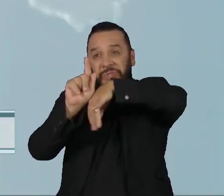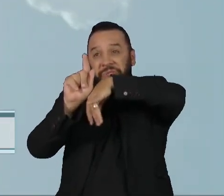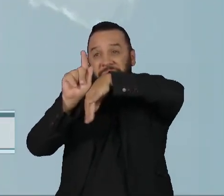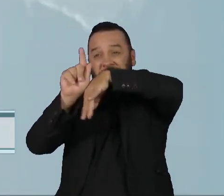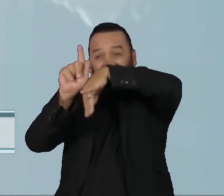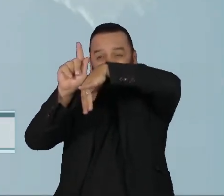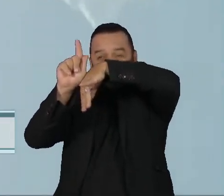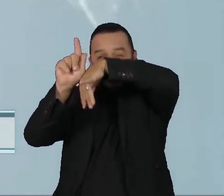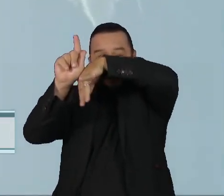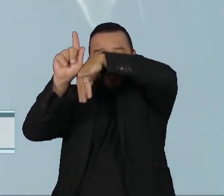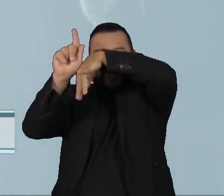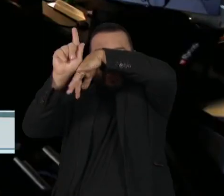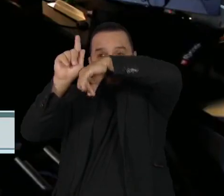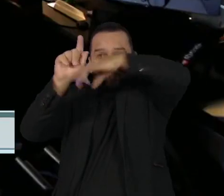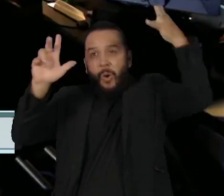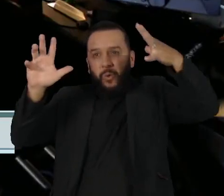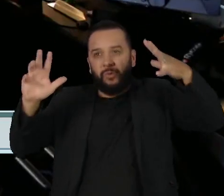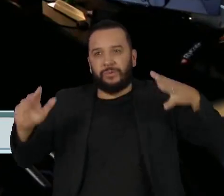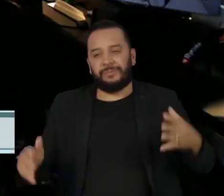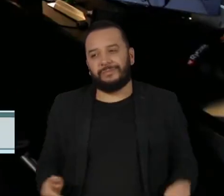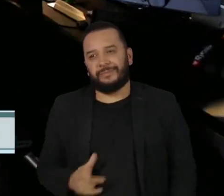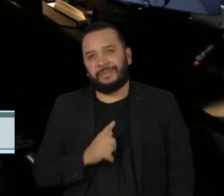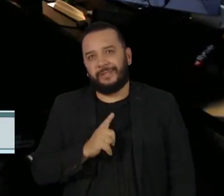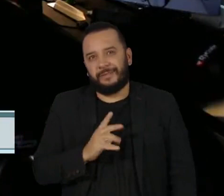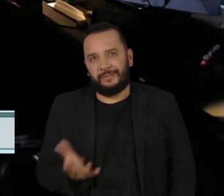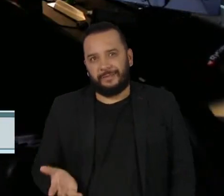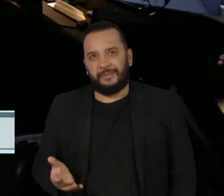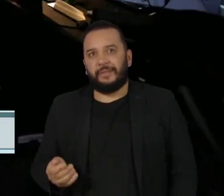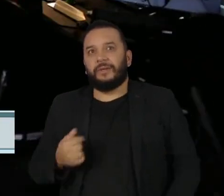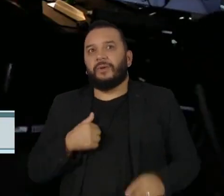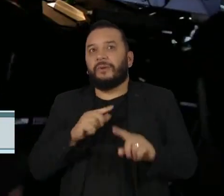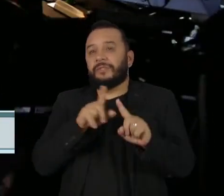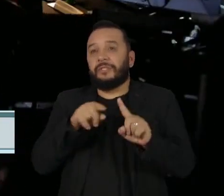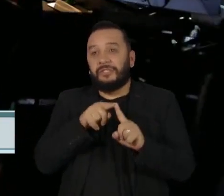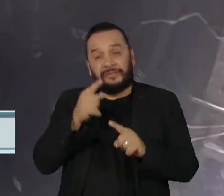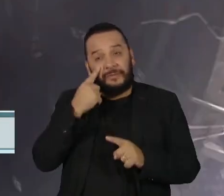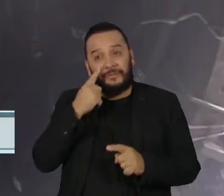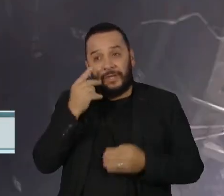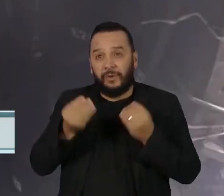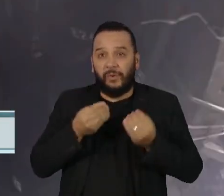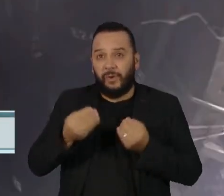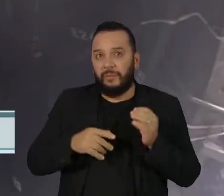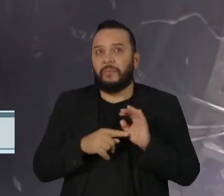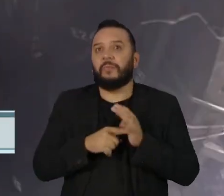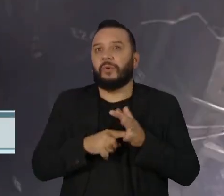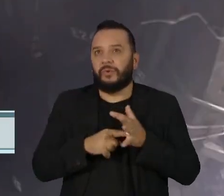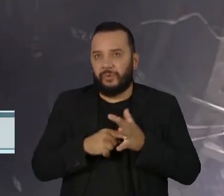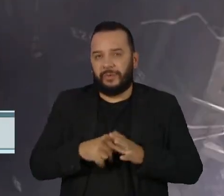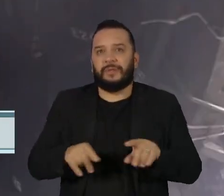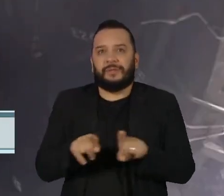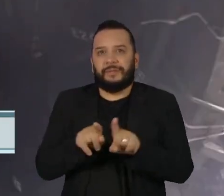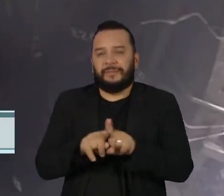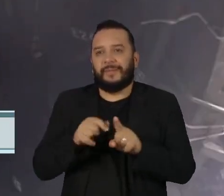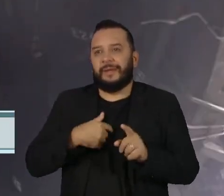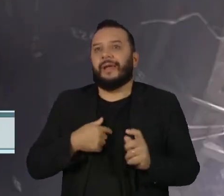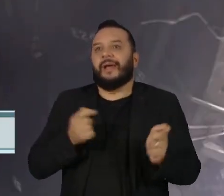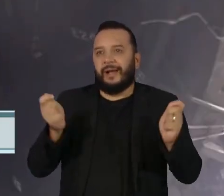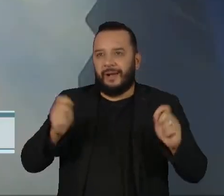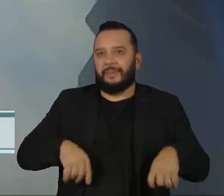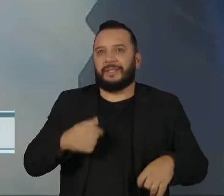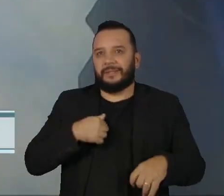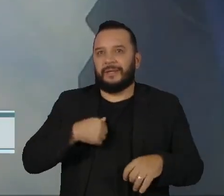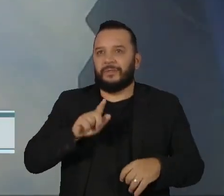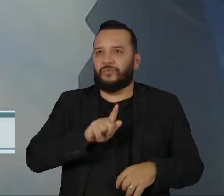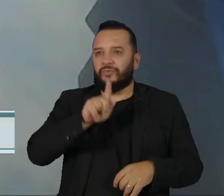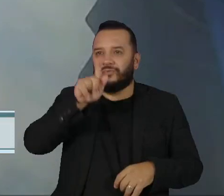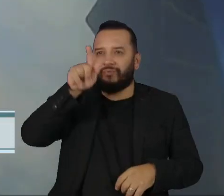e não tinha tripulantes a bordo. O objetivo era checar os motores da Starship e a capacidade de fazer um pouso